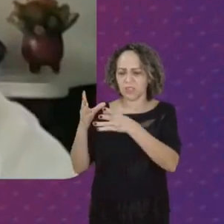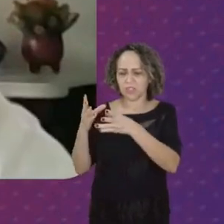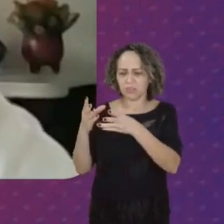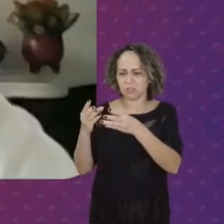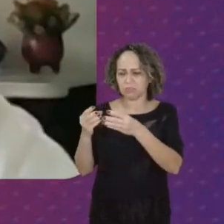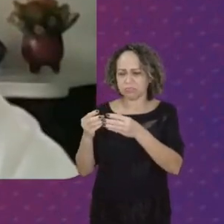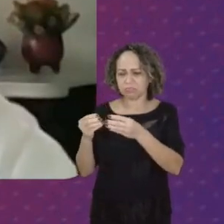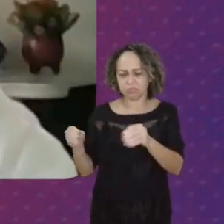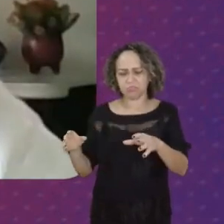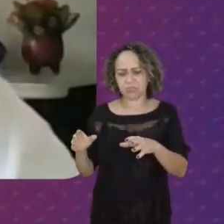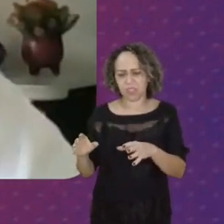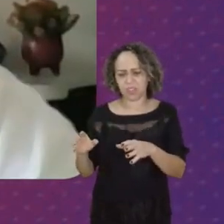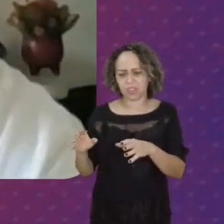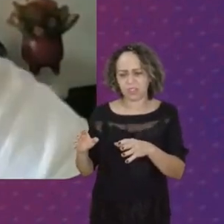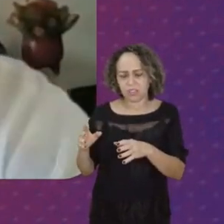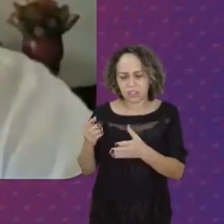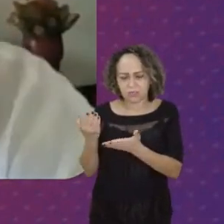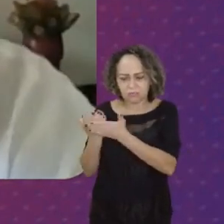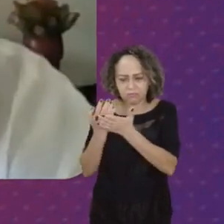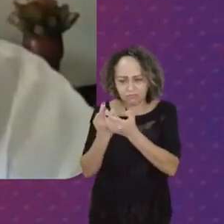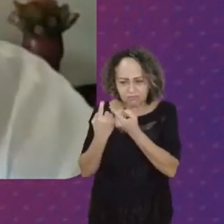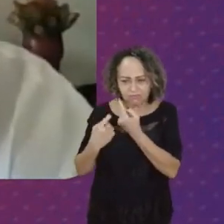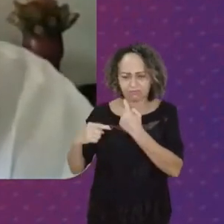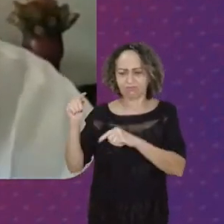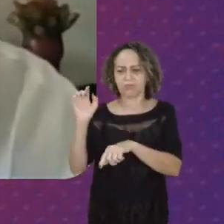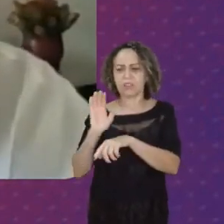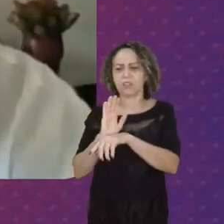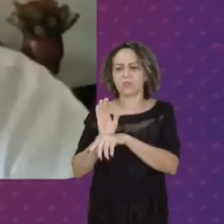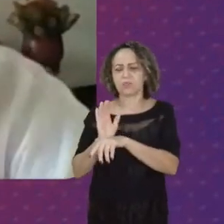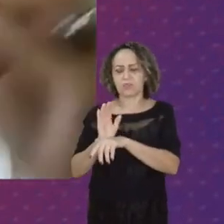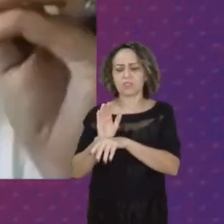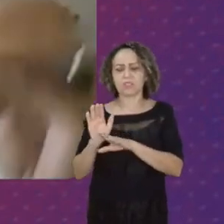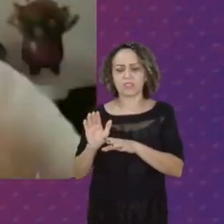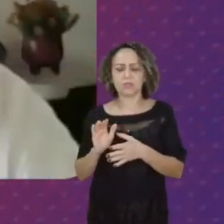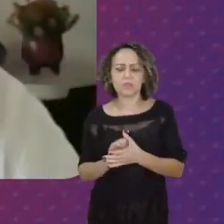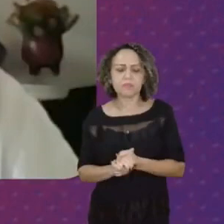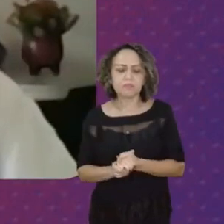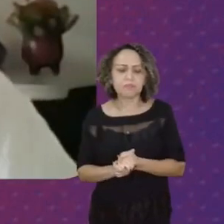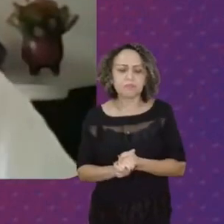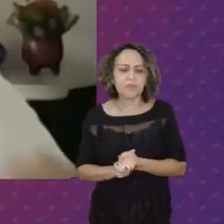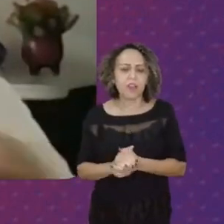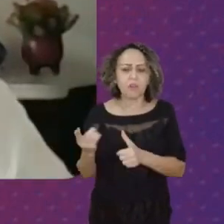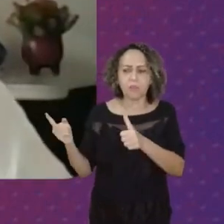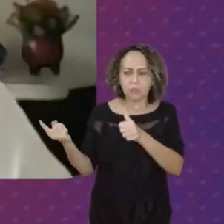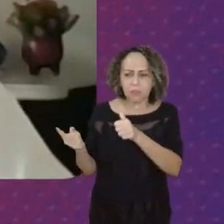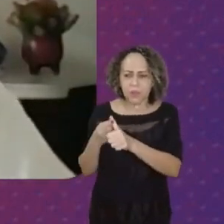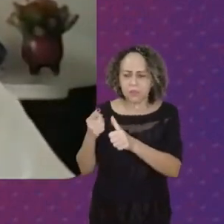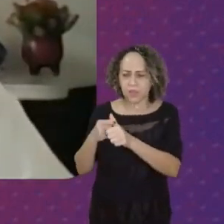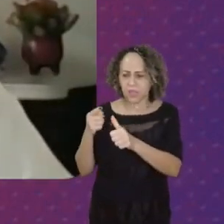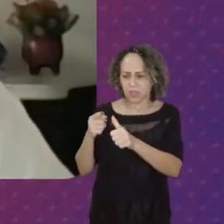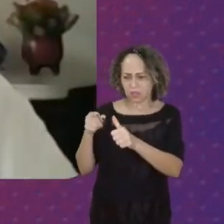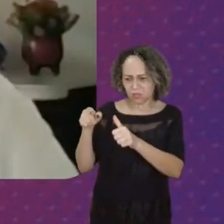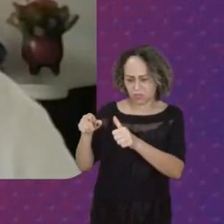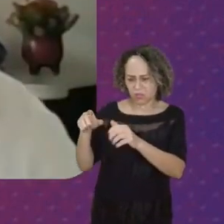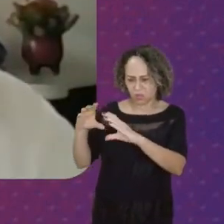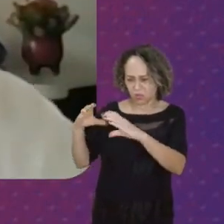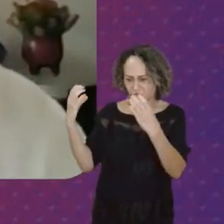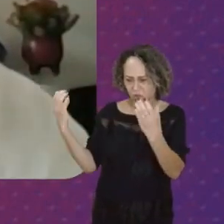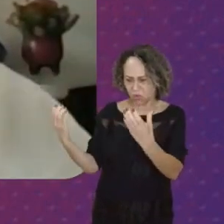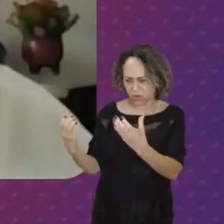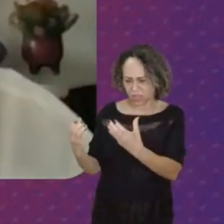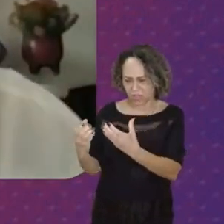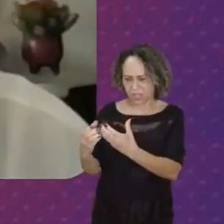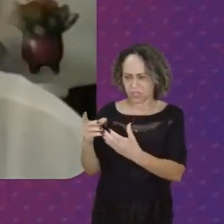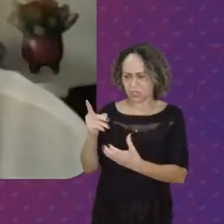o pavilhão Vera Cruz, naquele primeiro congresso, as mulheres organizadas no Partido